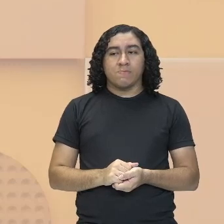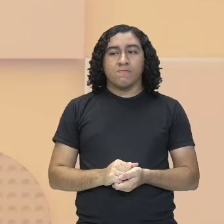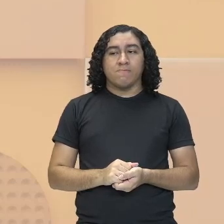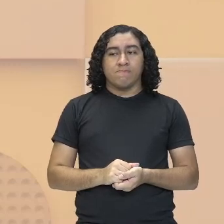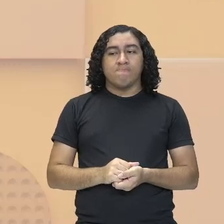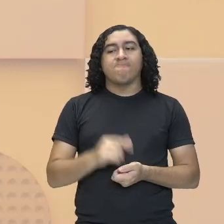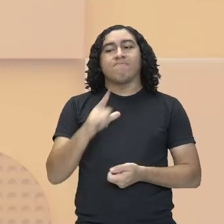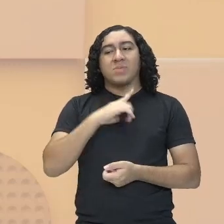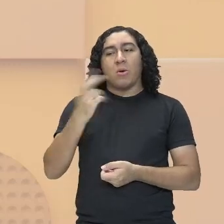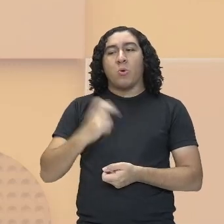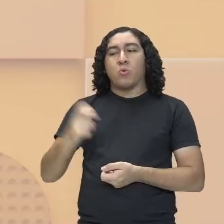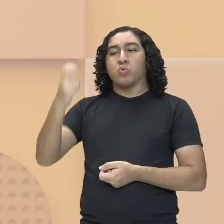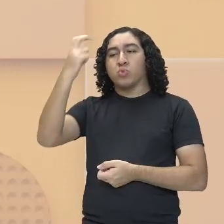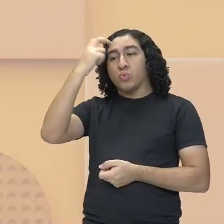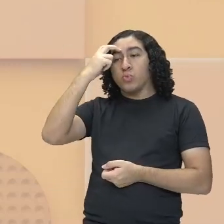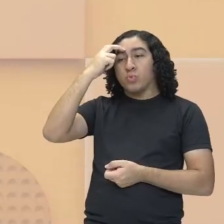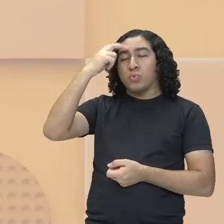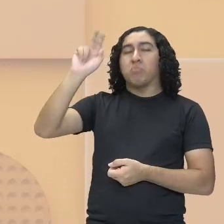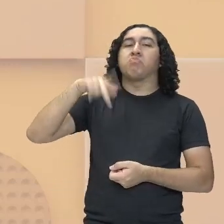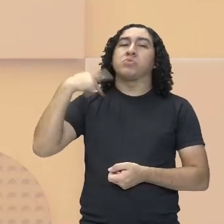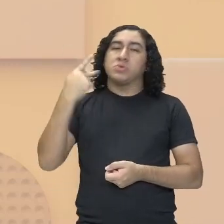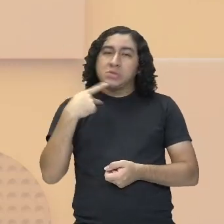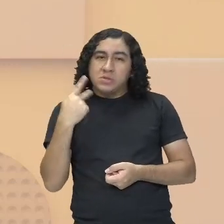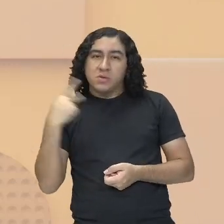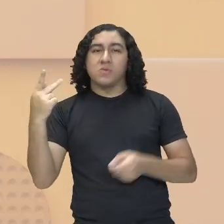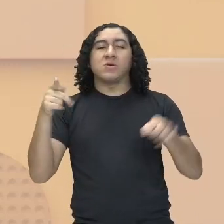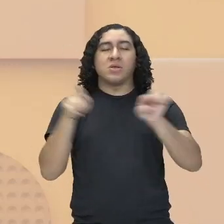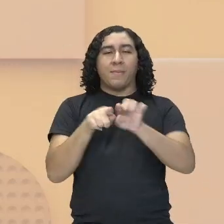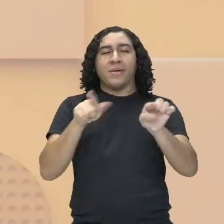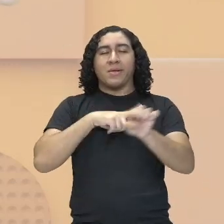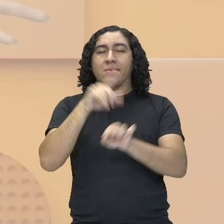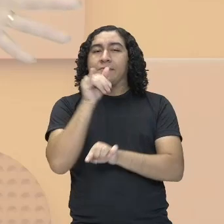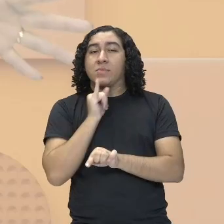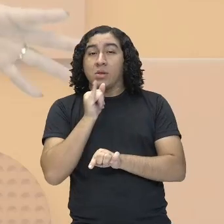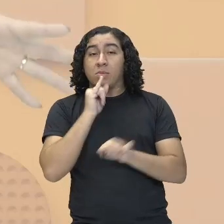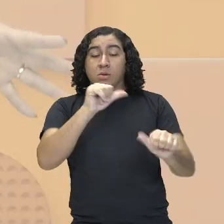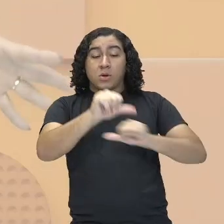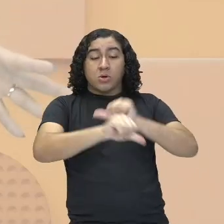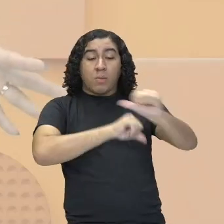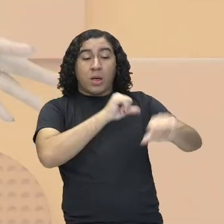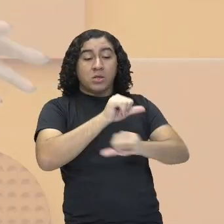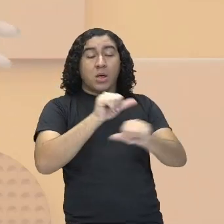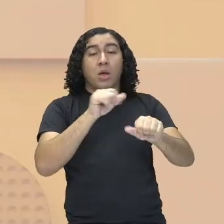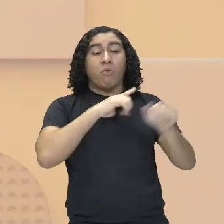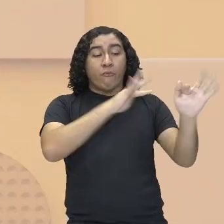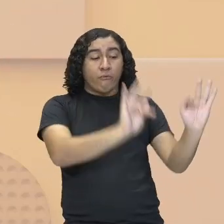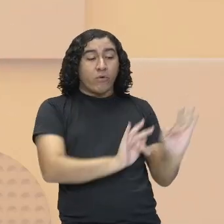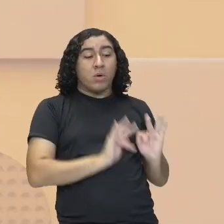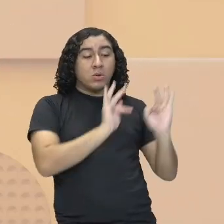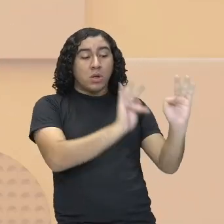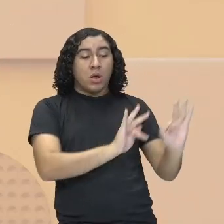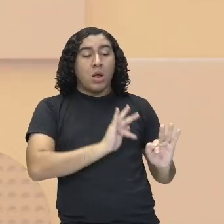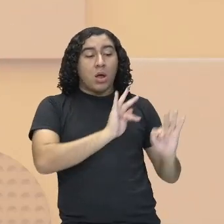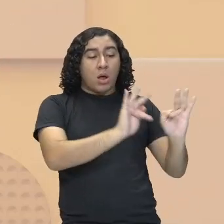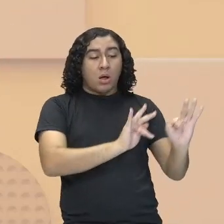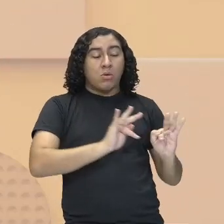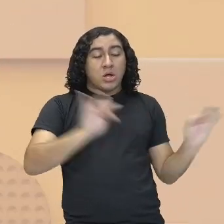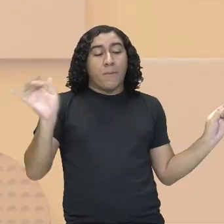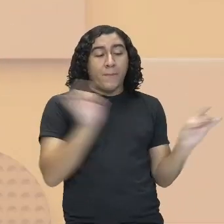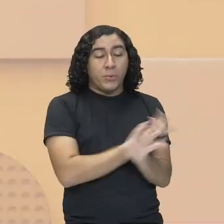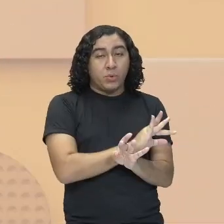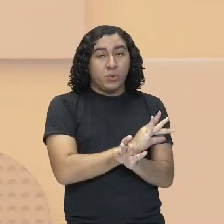questões culturais, políticas, em que vai ter ali a mudança do sistema feudal para o sistema